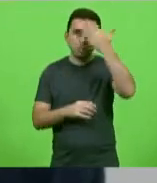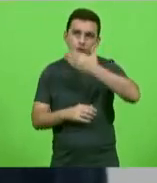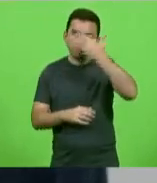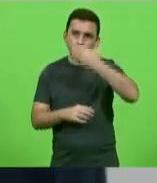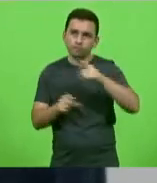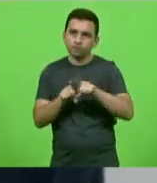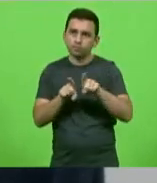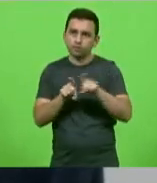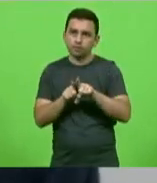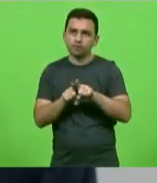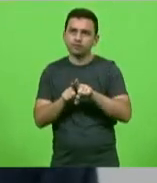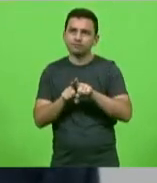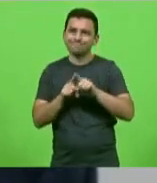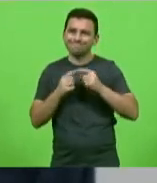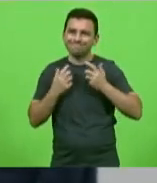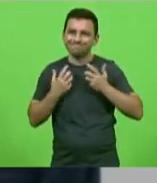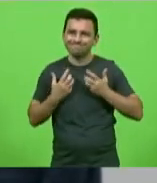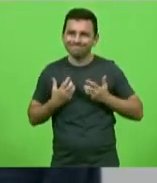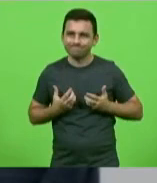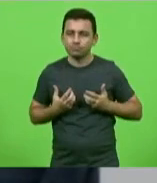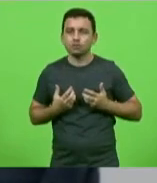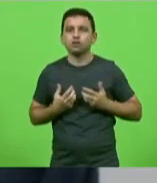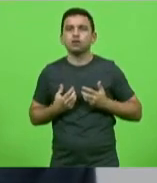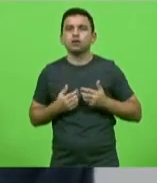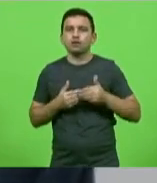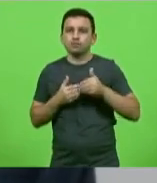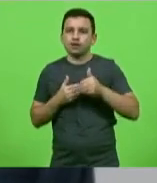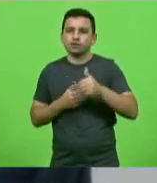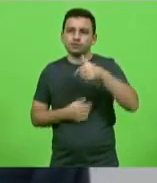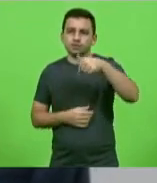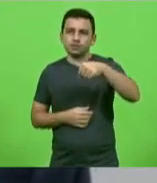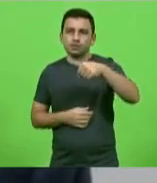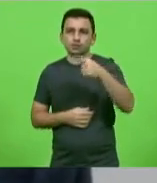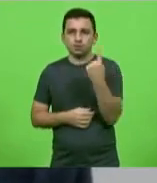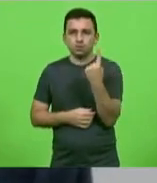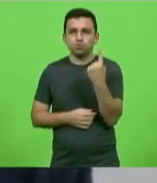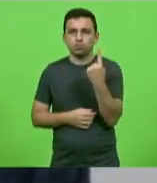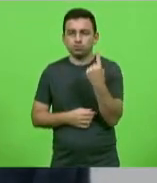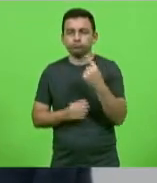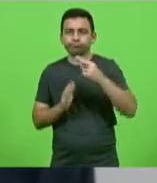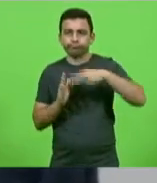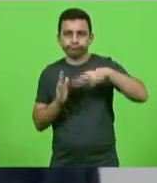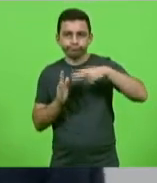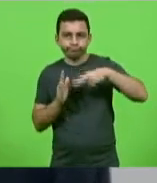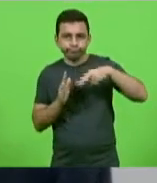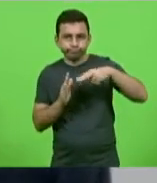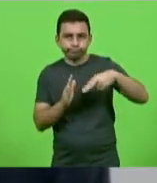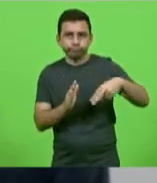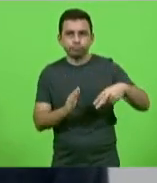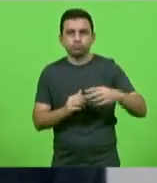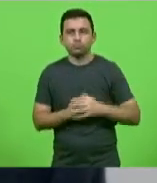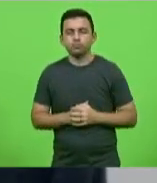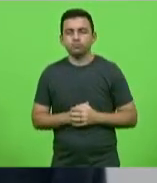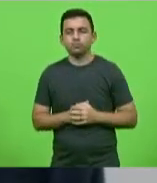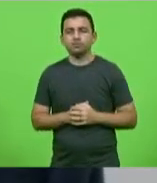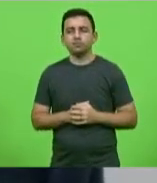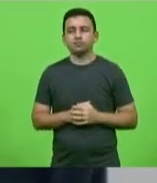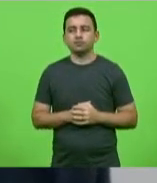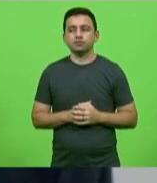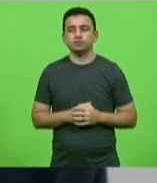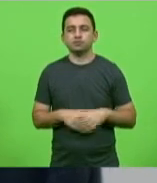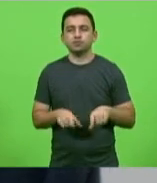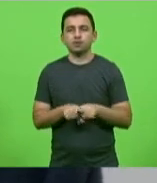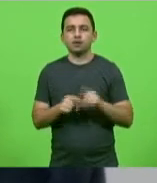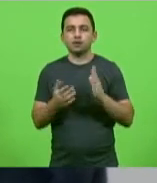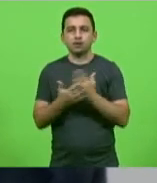forma exaustiva, totalizando 71 laudos. Notadamente aqui, algumas